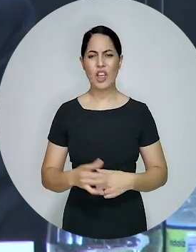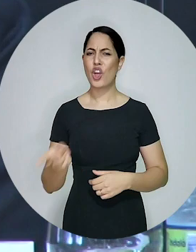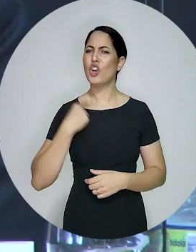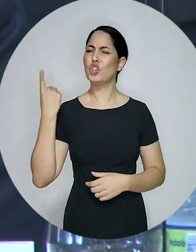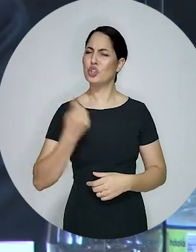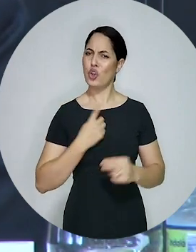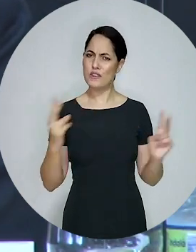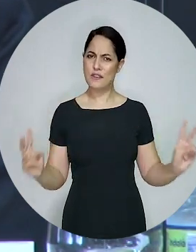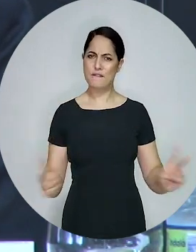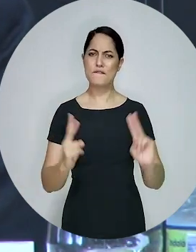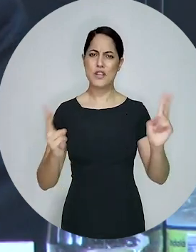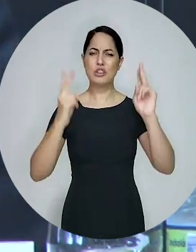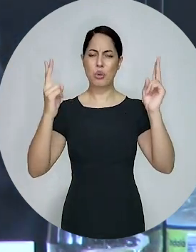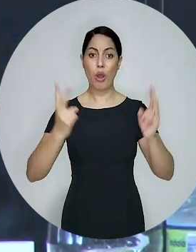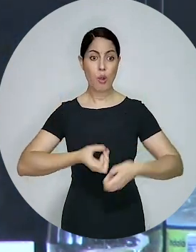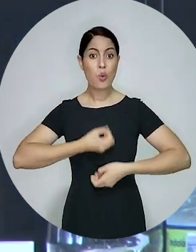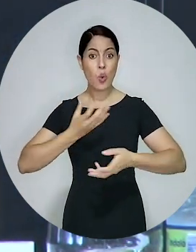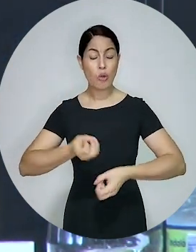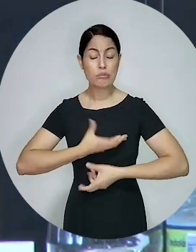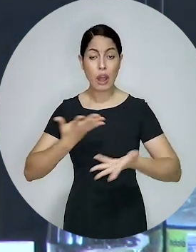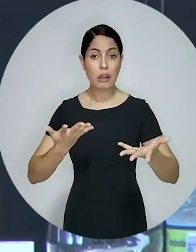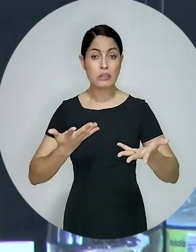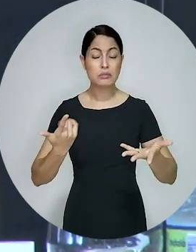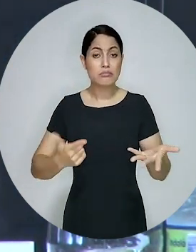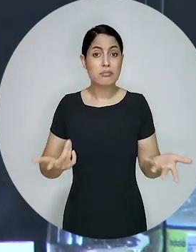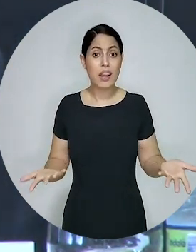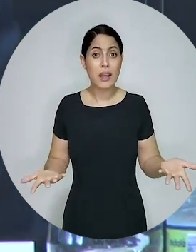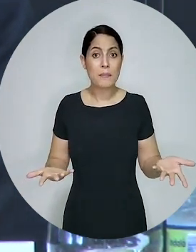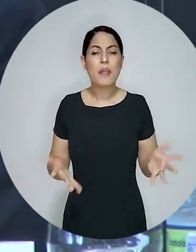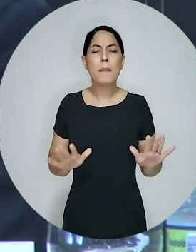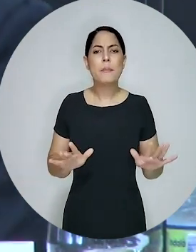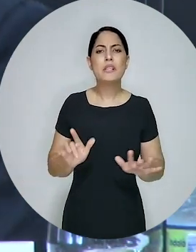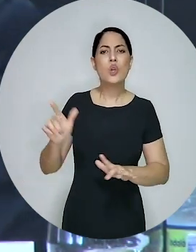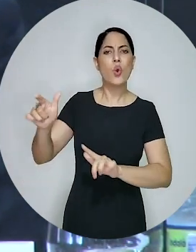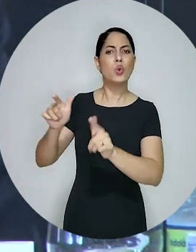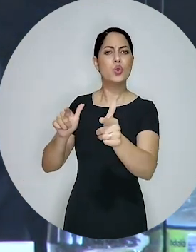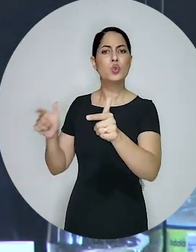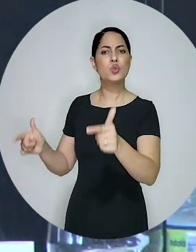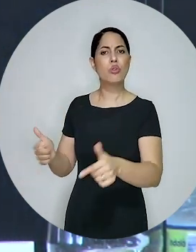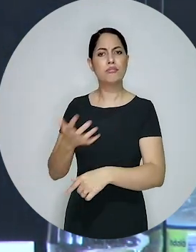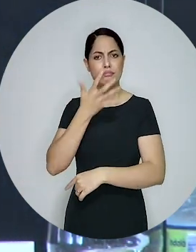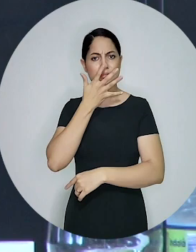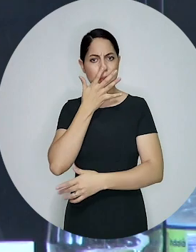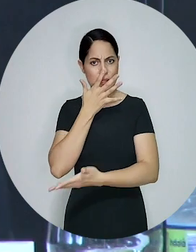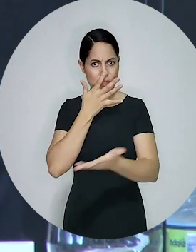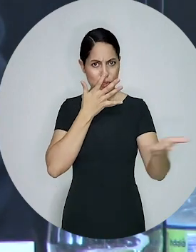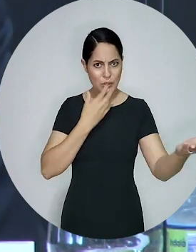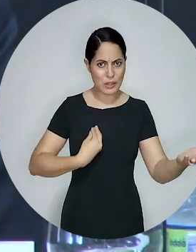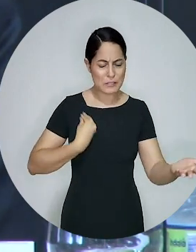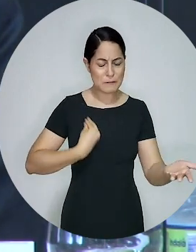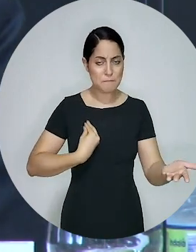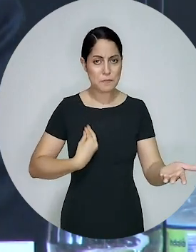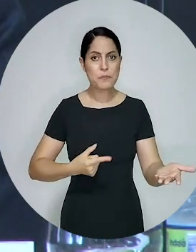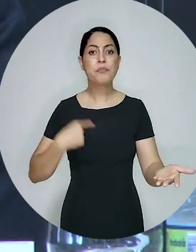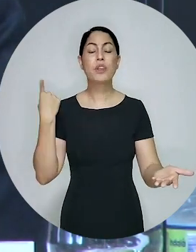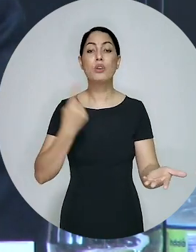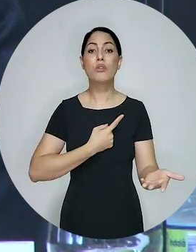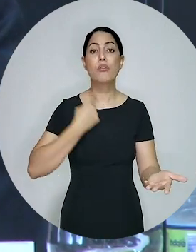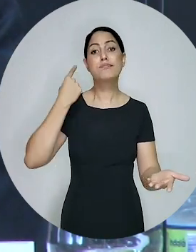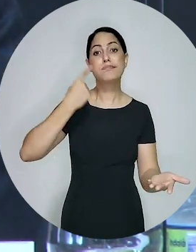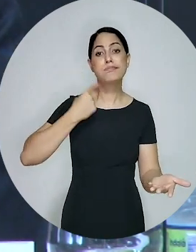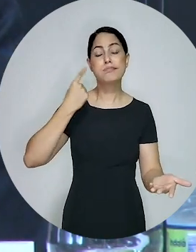agradeço muito. Essas são as vitórias que não são contadas. Às vezes a nossa classe, fala para aqueles que estão